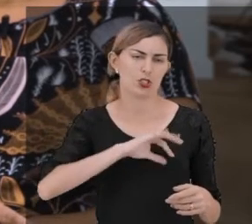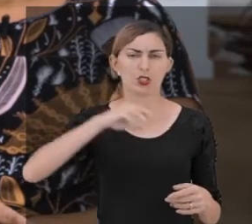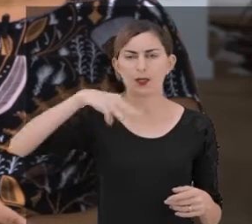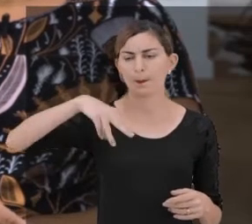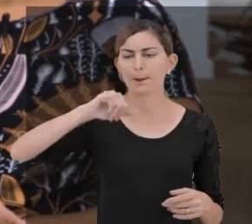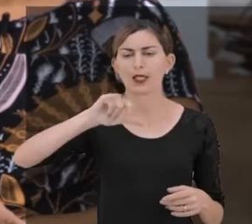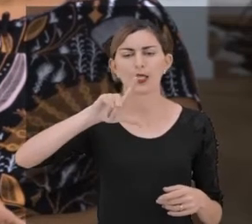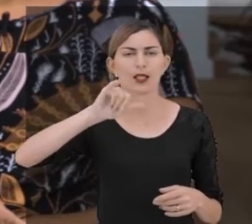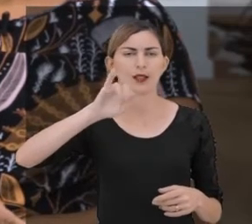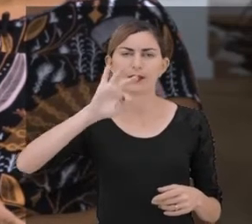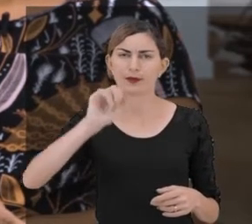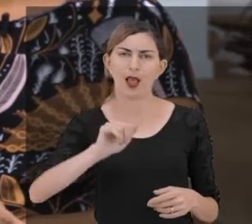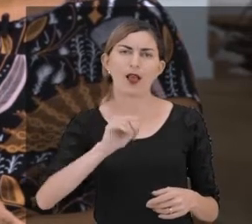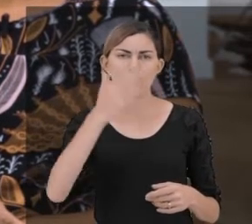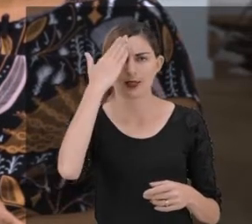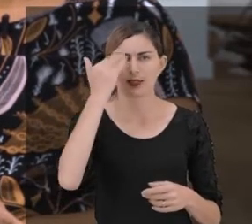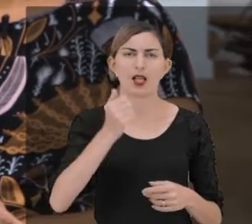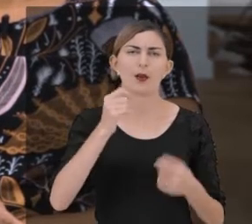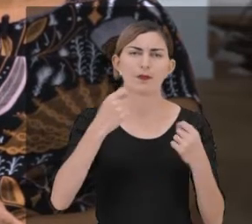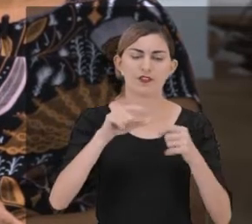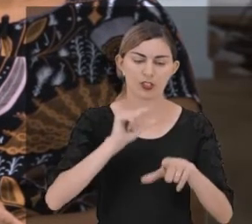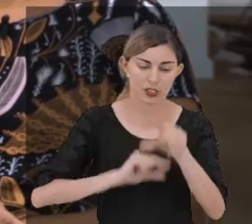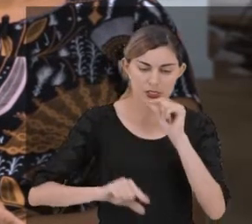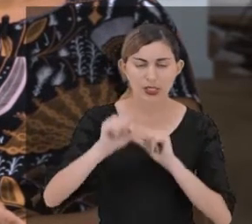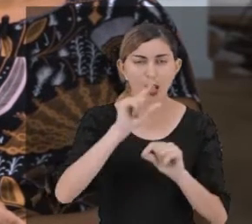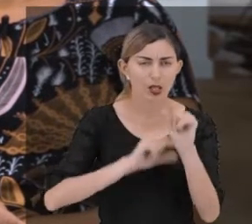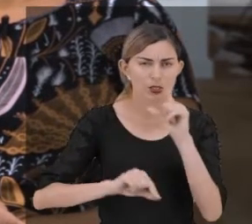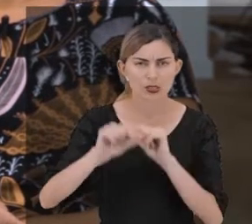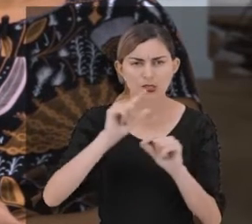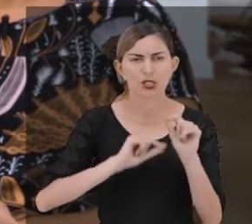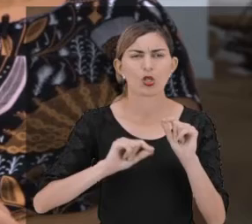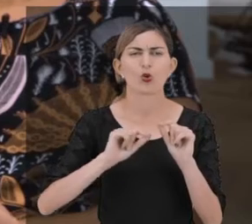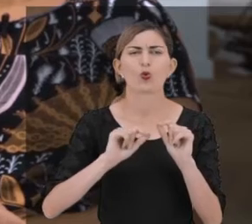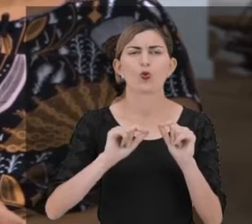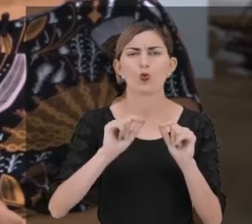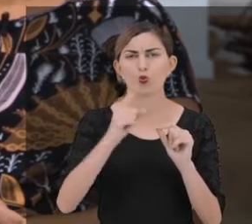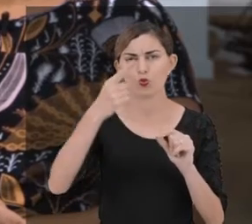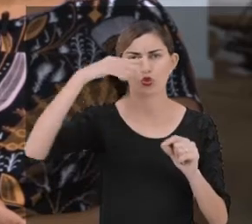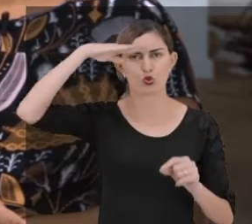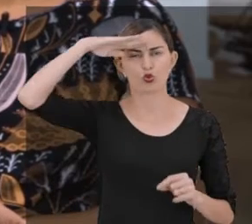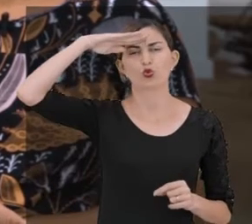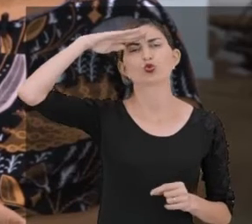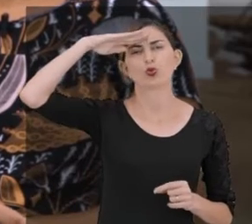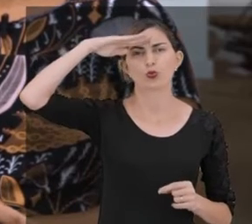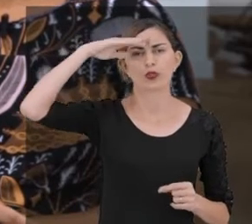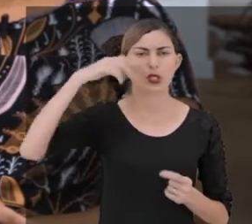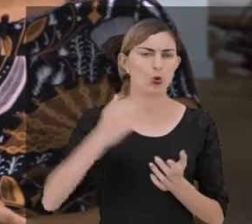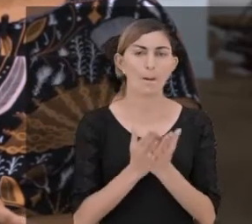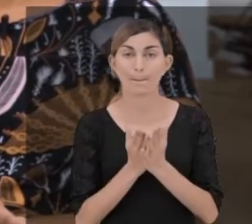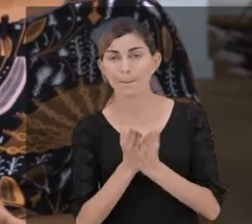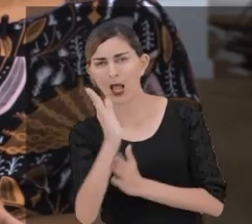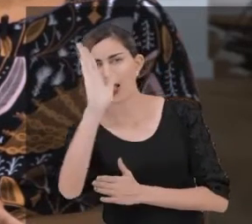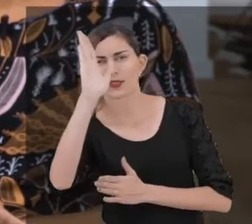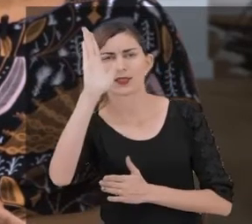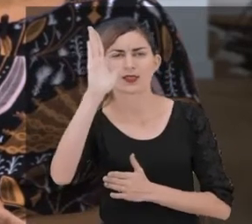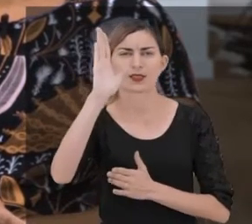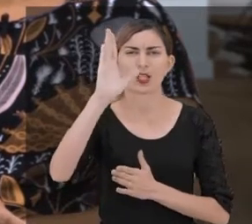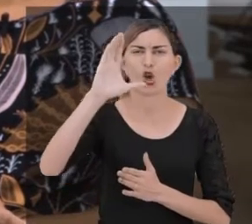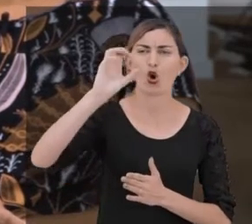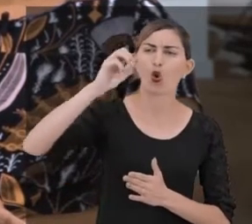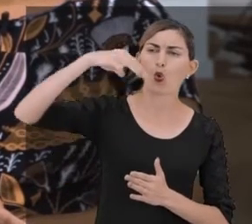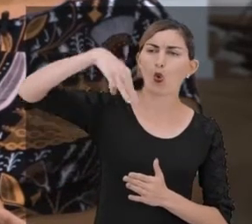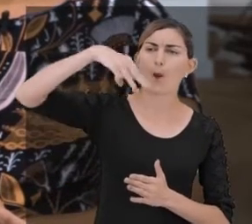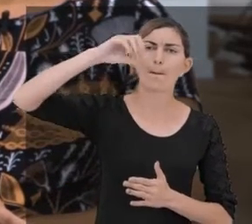você sabe que você tem que fazer uma seleção e um soldado, ele não passa a